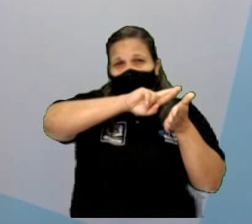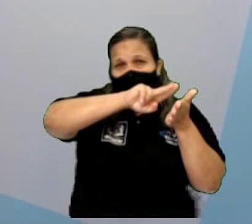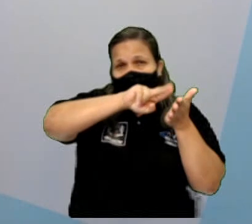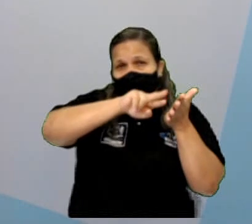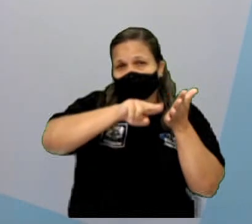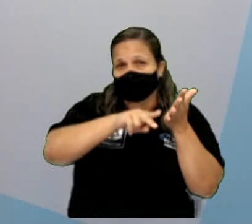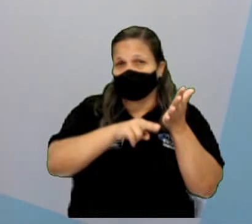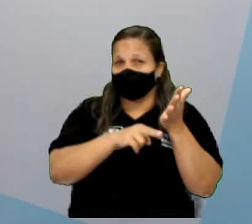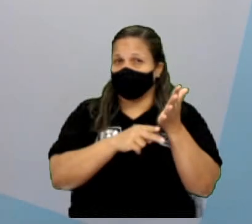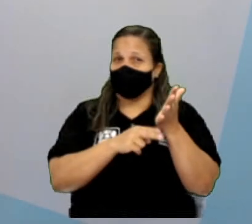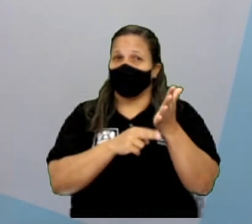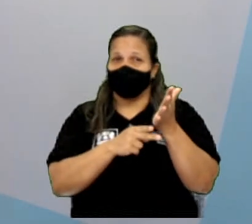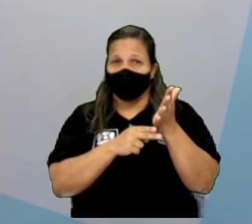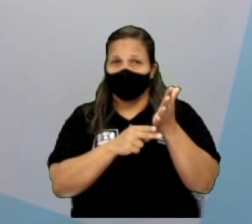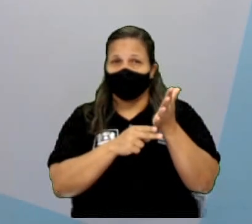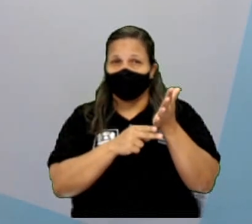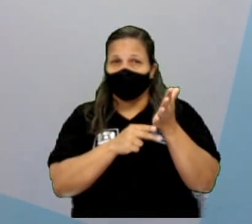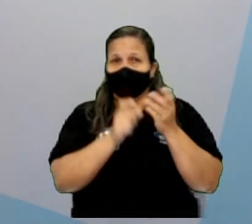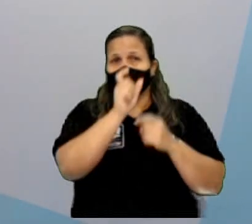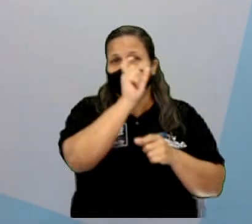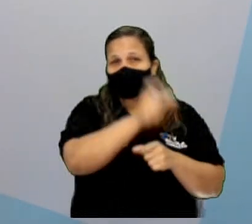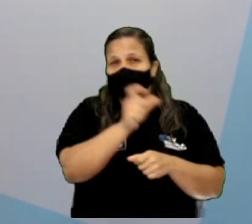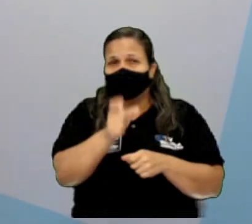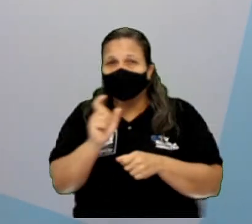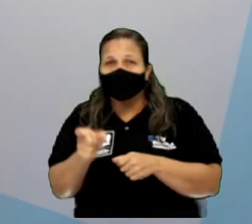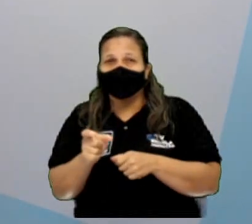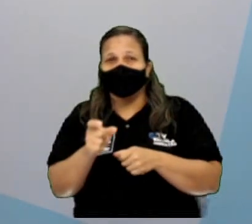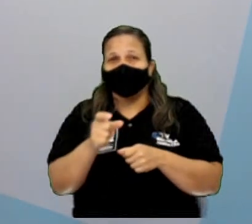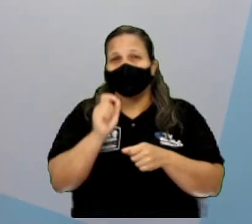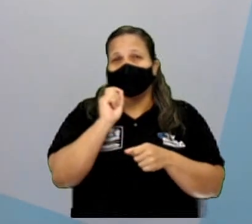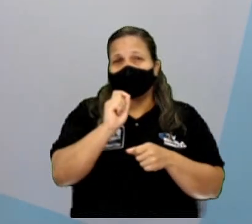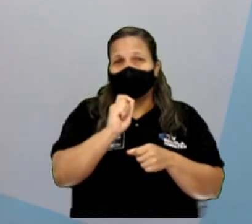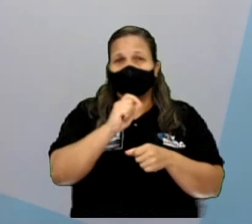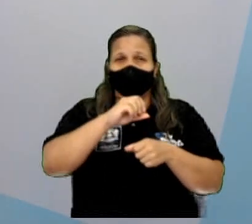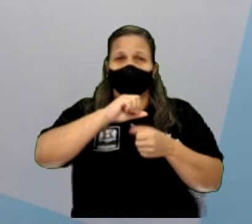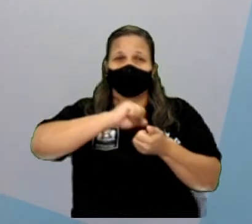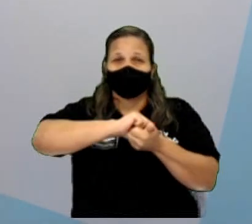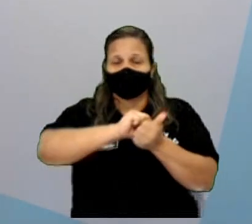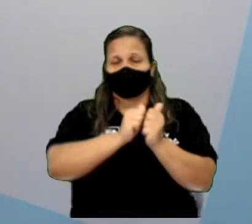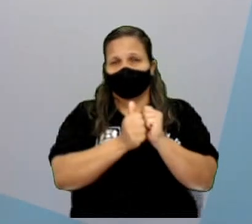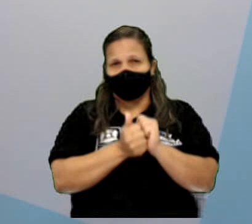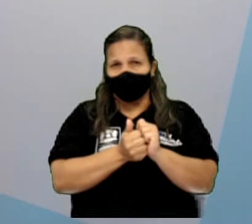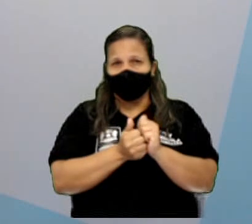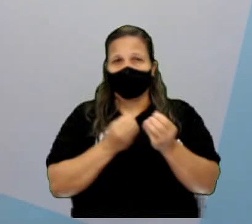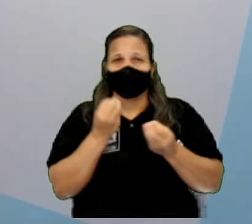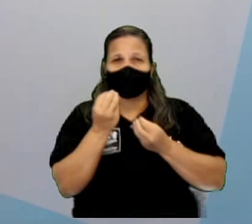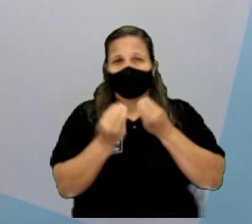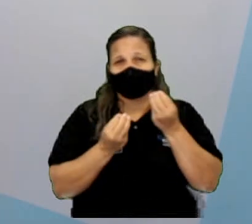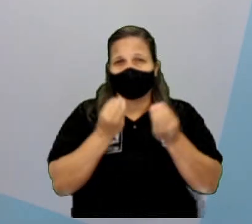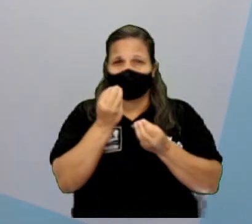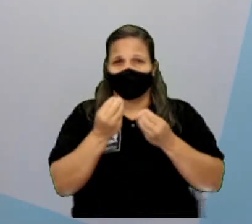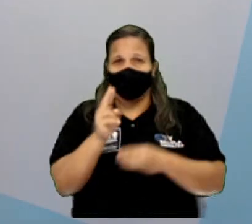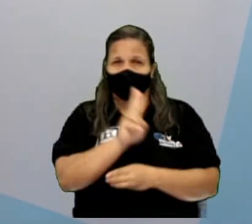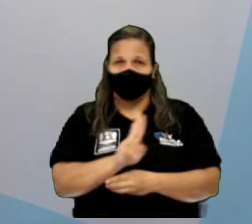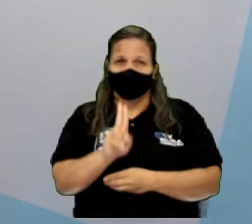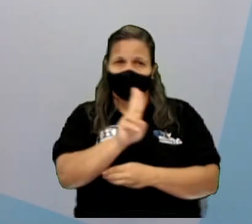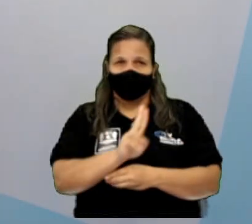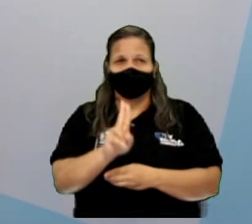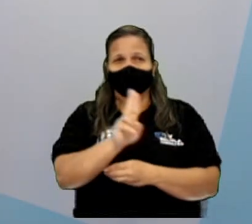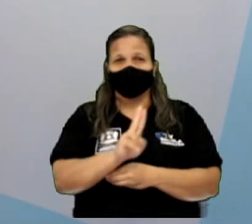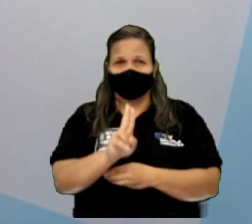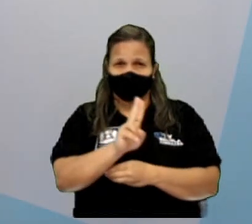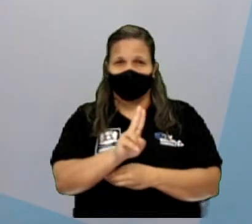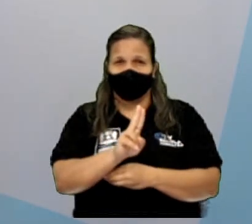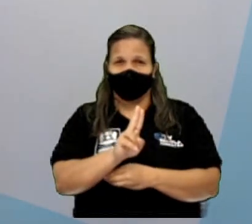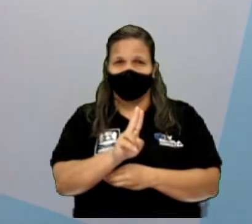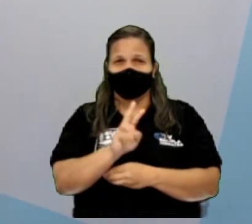situações de jogo. Então, o movimento corporal que eu vou realizar, a técnica que eu vou realizar, vai depender da situação de jogo,